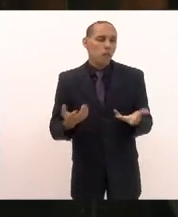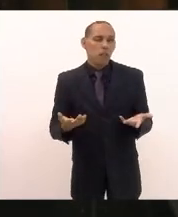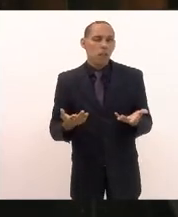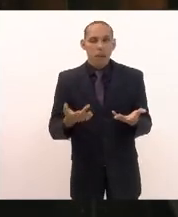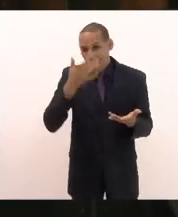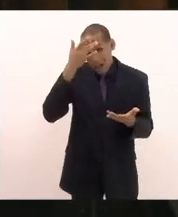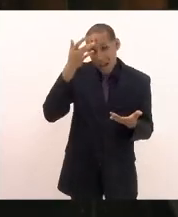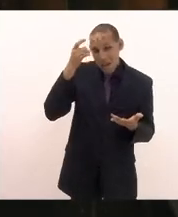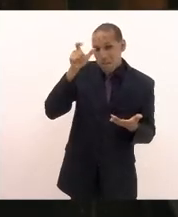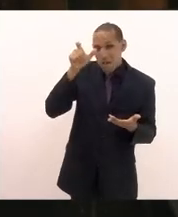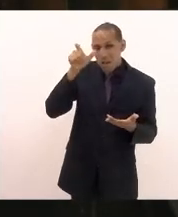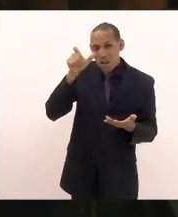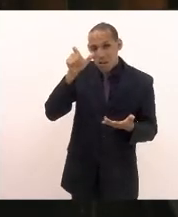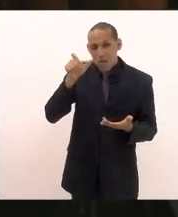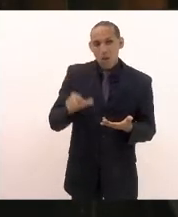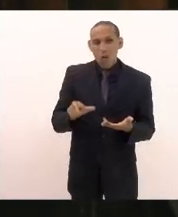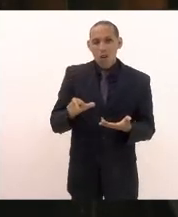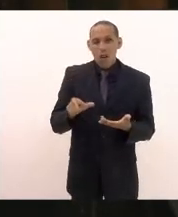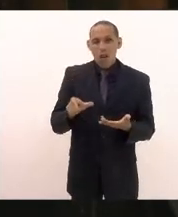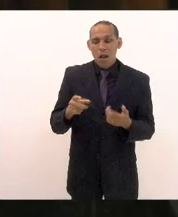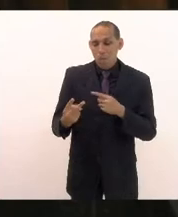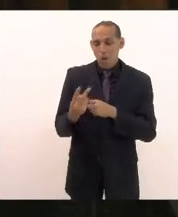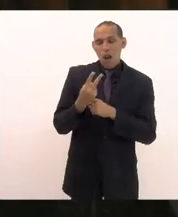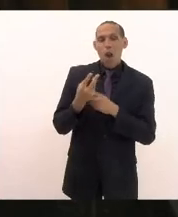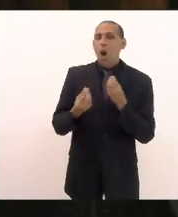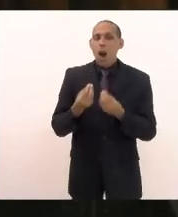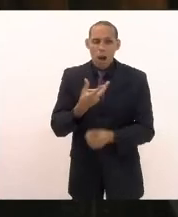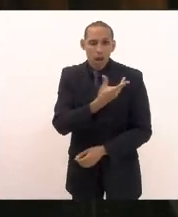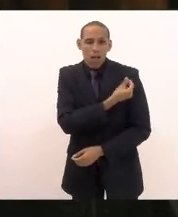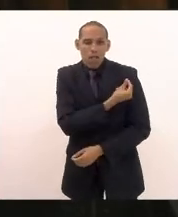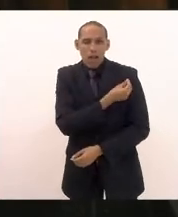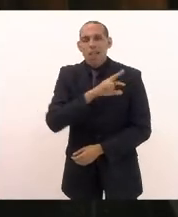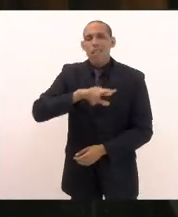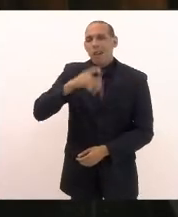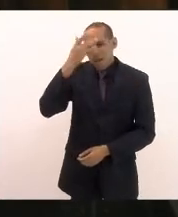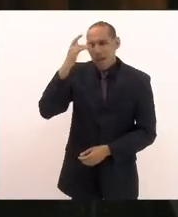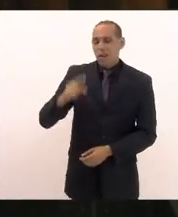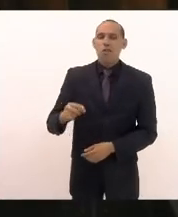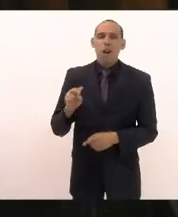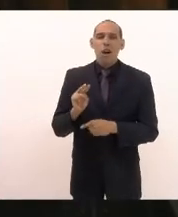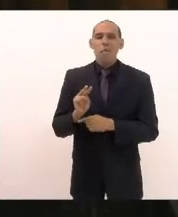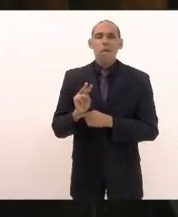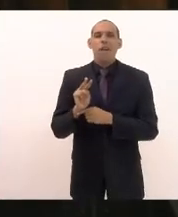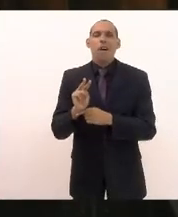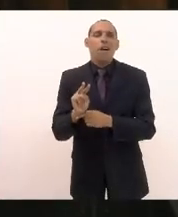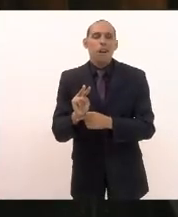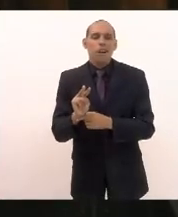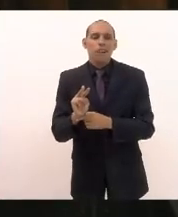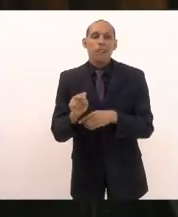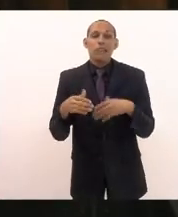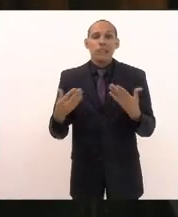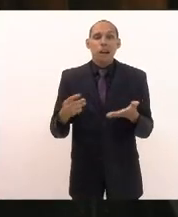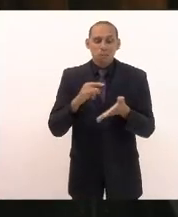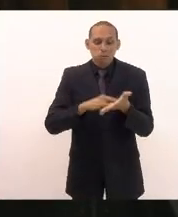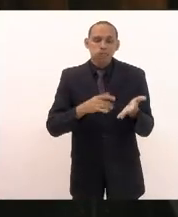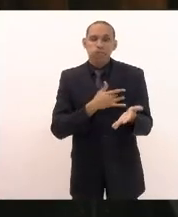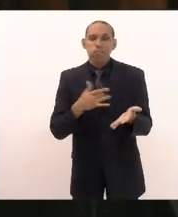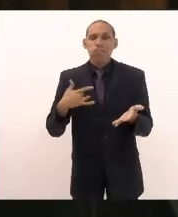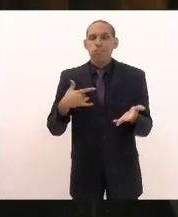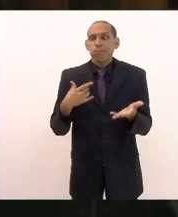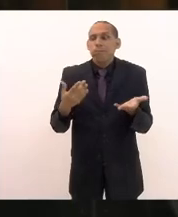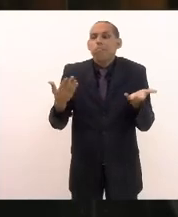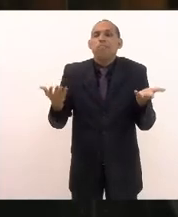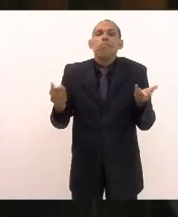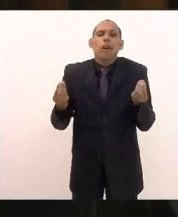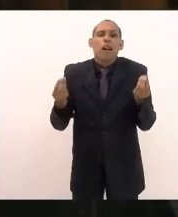do vírus é a vacina e não a pessoa, qual é a lógica do passaporte sanitário? O